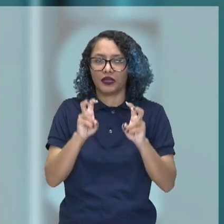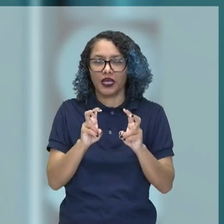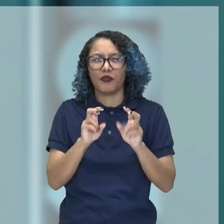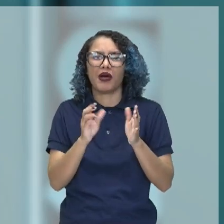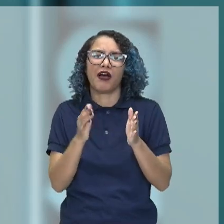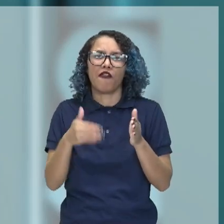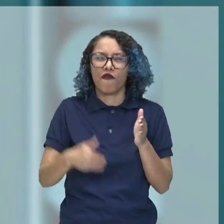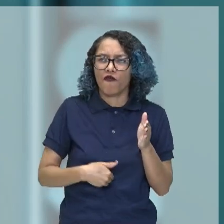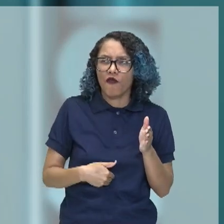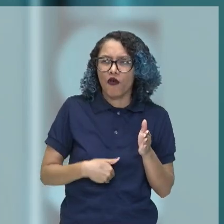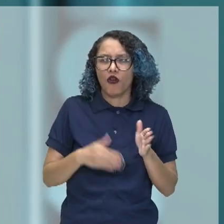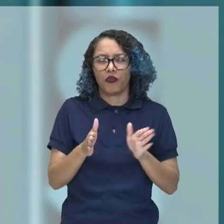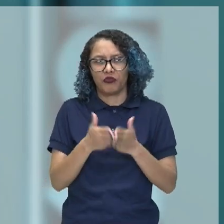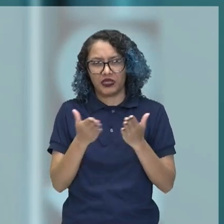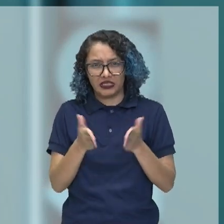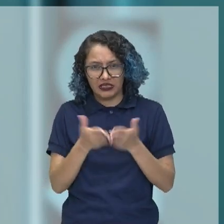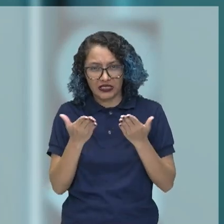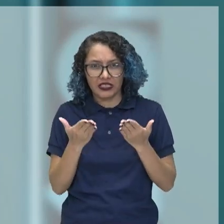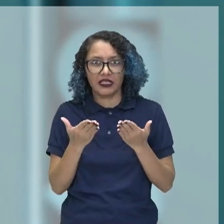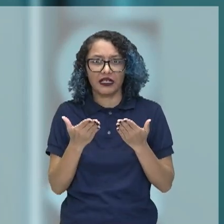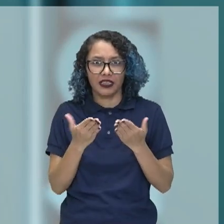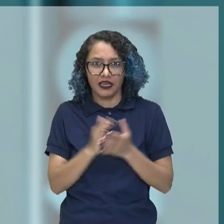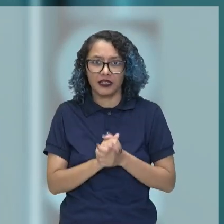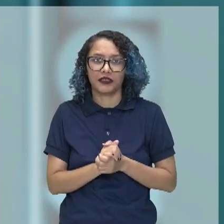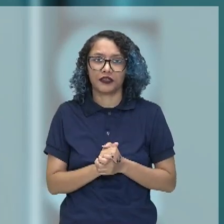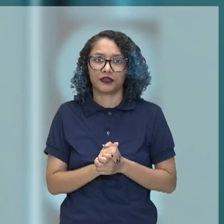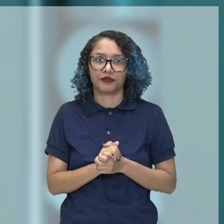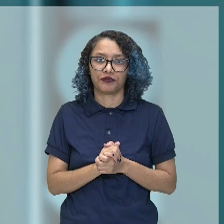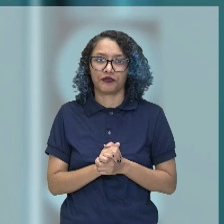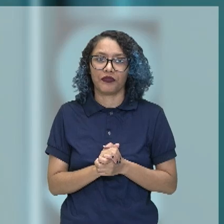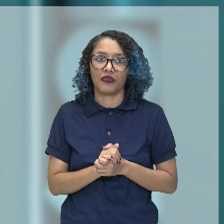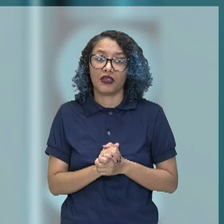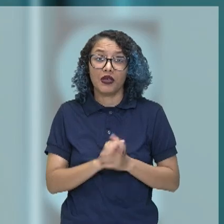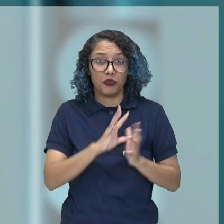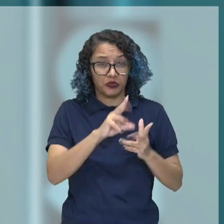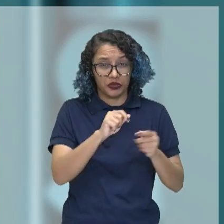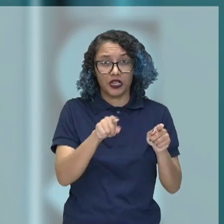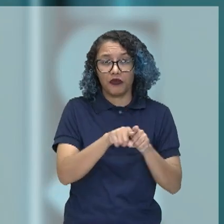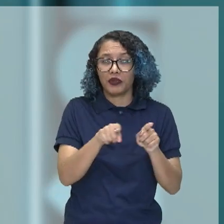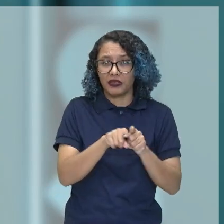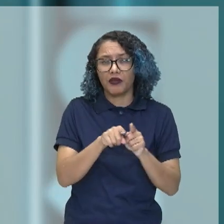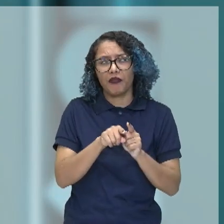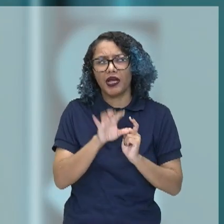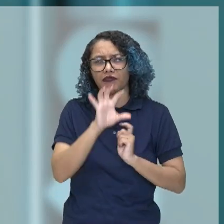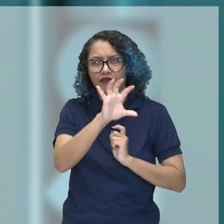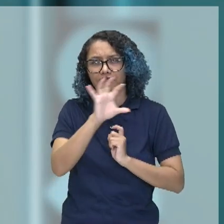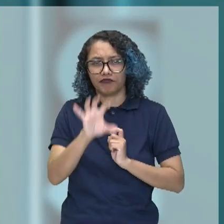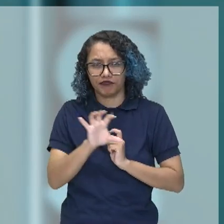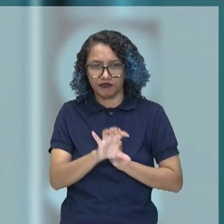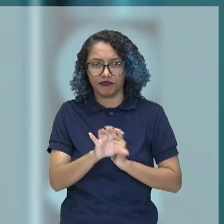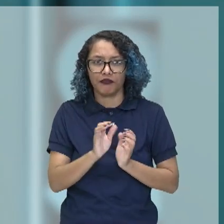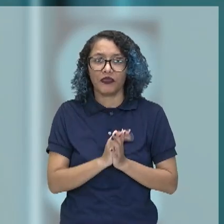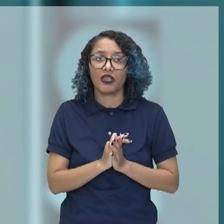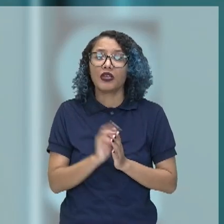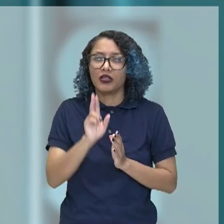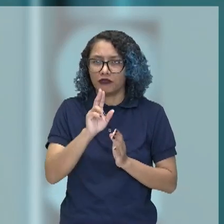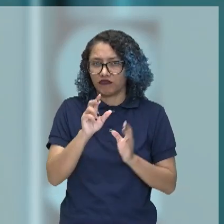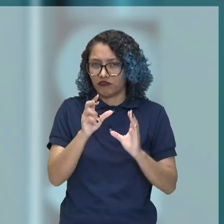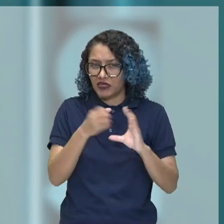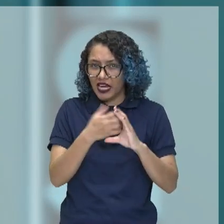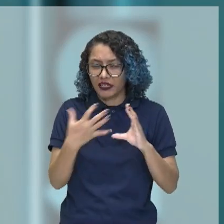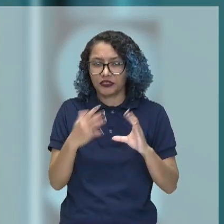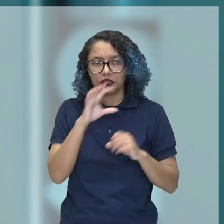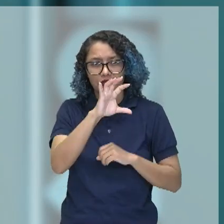miséria universais para além do foco regional. Embora seja usado, sim, elementos regionais, é